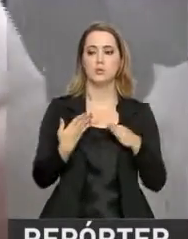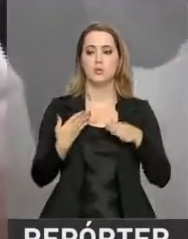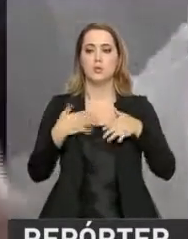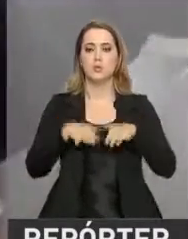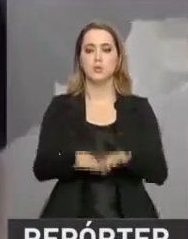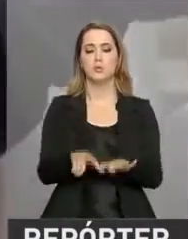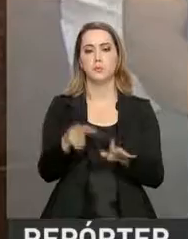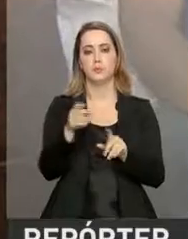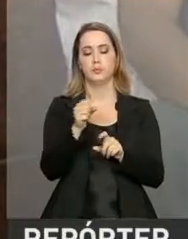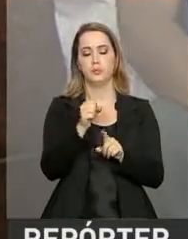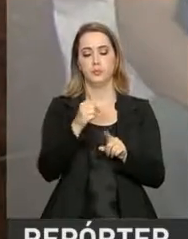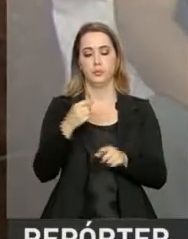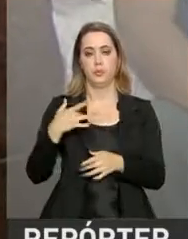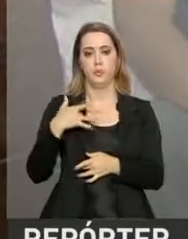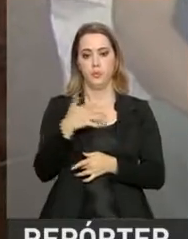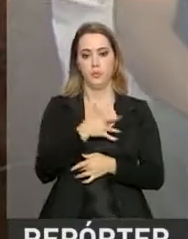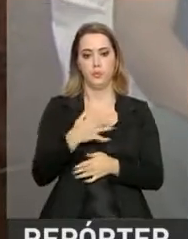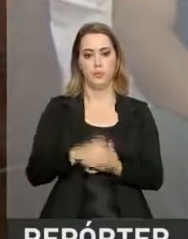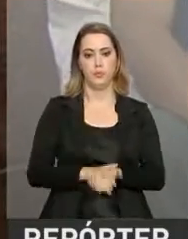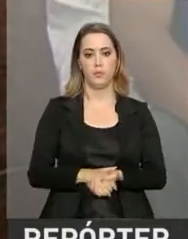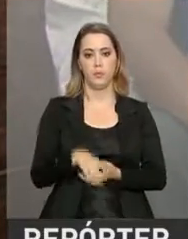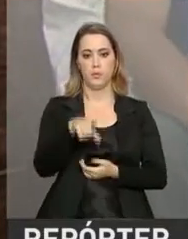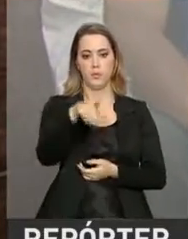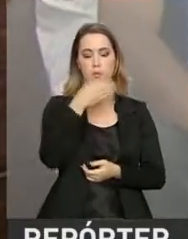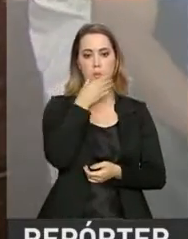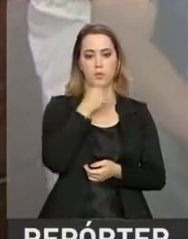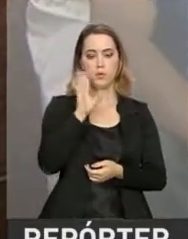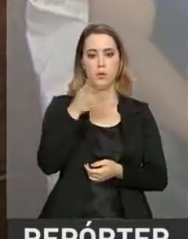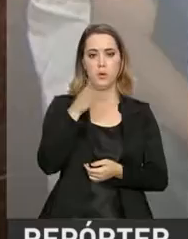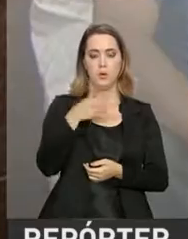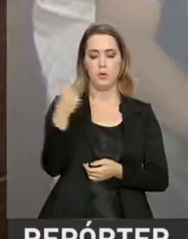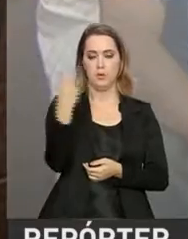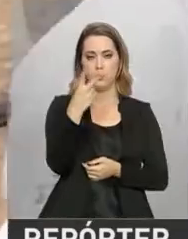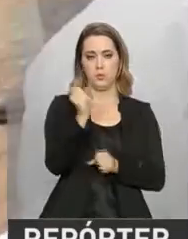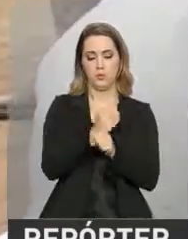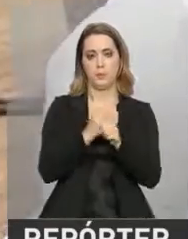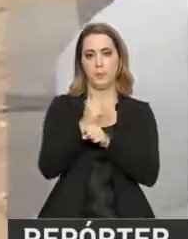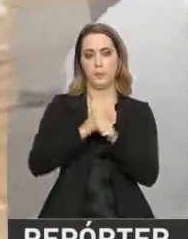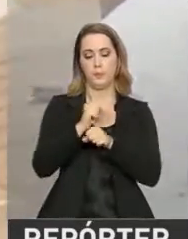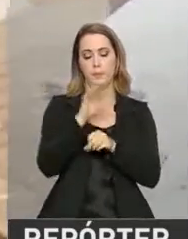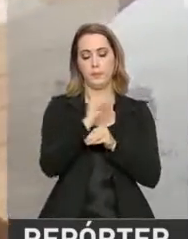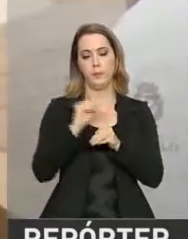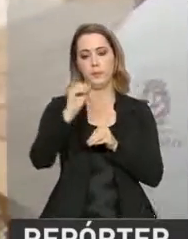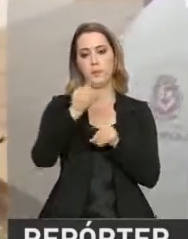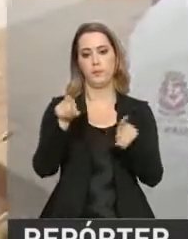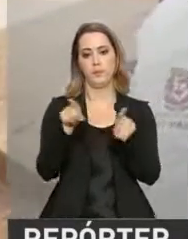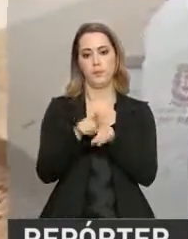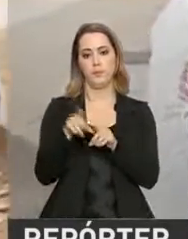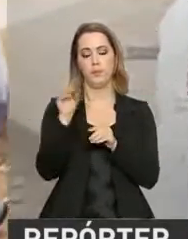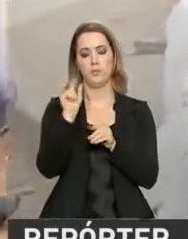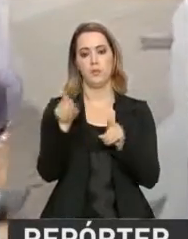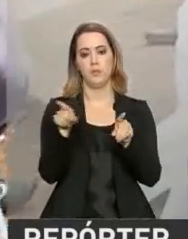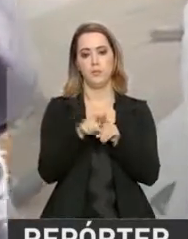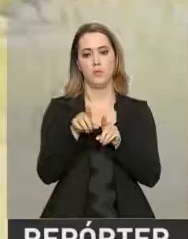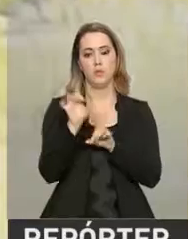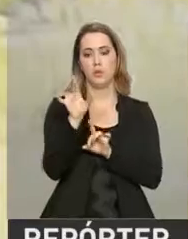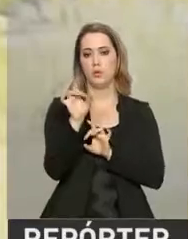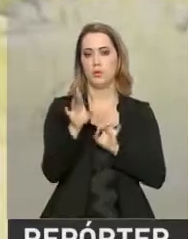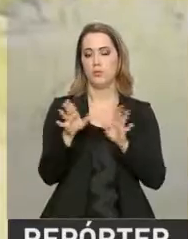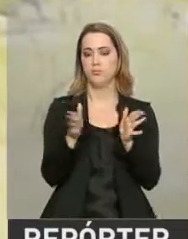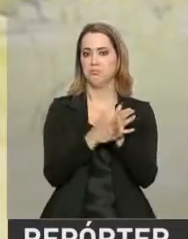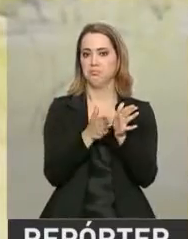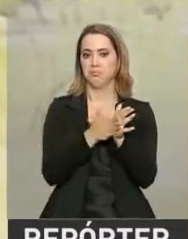no sistema de saúde. Nelson já é atendido pela equipe faz 2 anos. E o Alessandro também é só elogios.